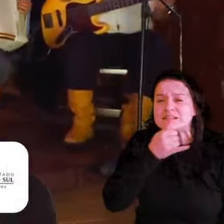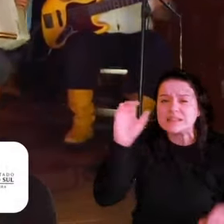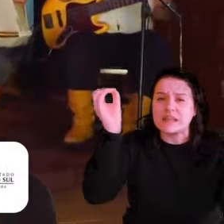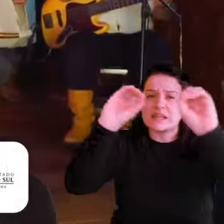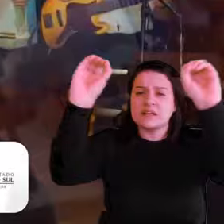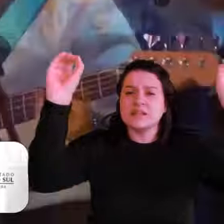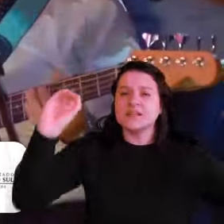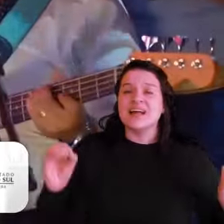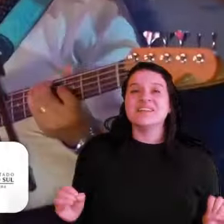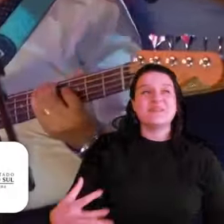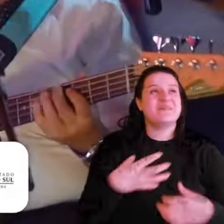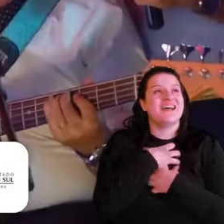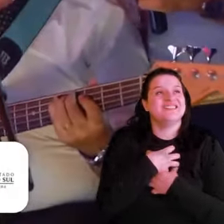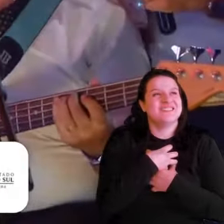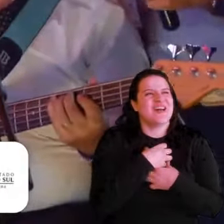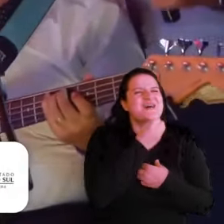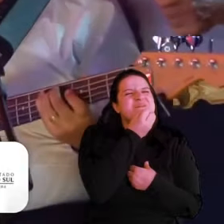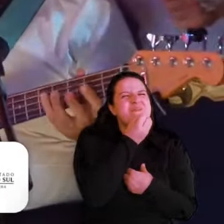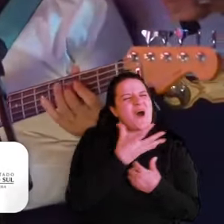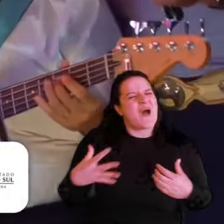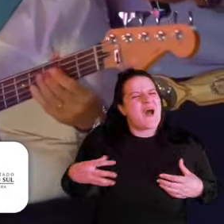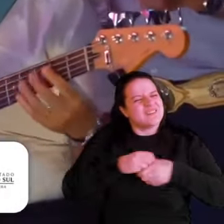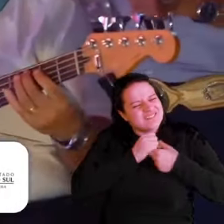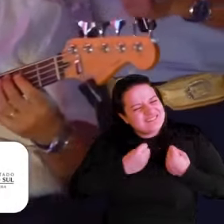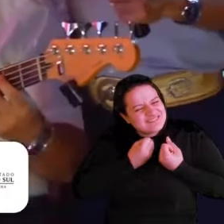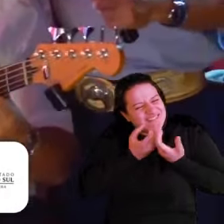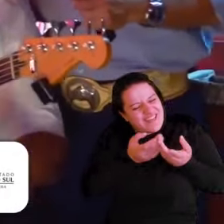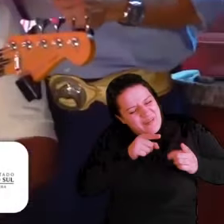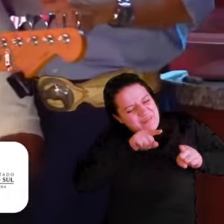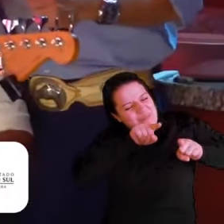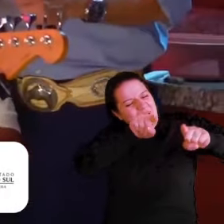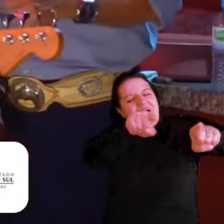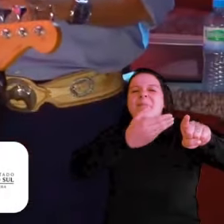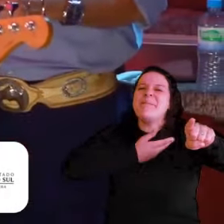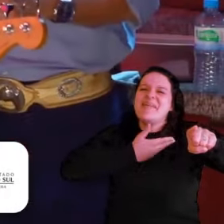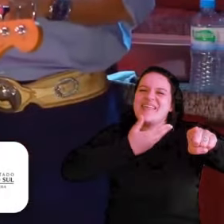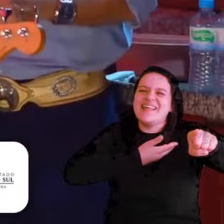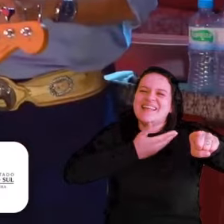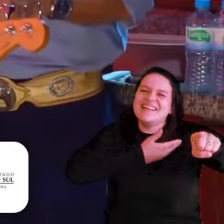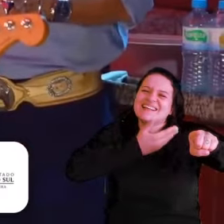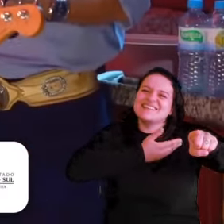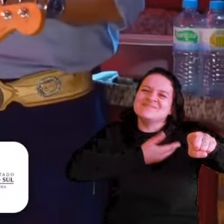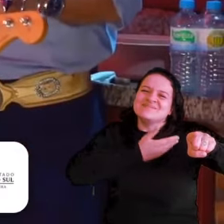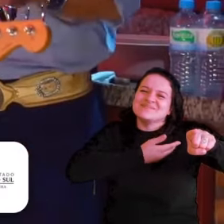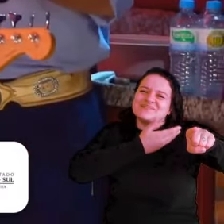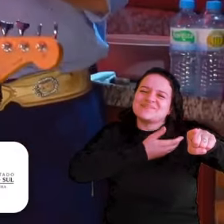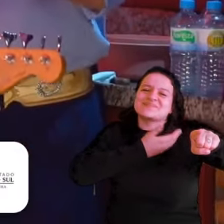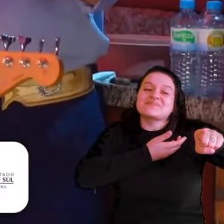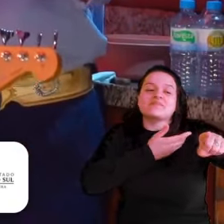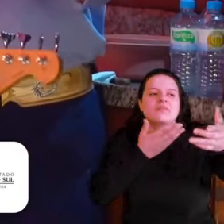não tem tristeza pra quem semeia bondade ao lado de um grande amigo.